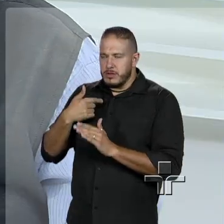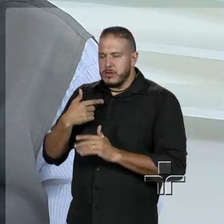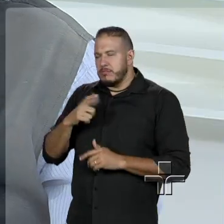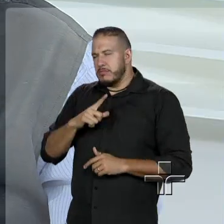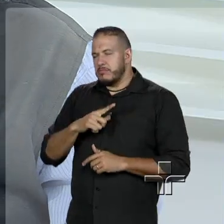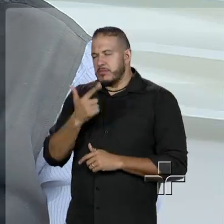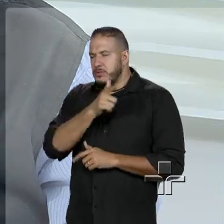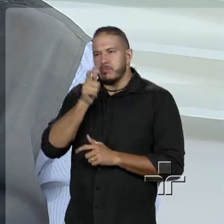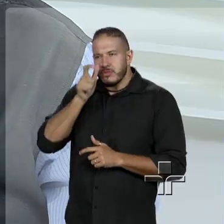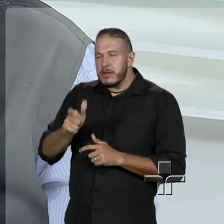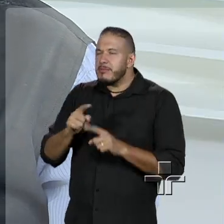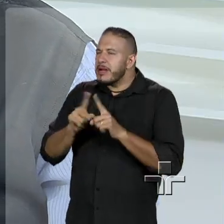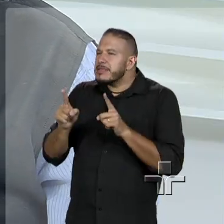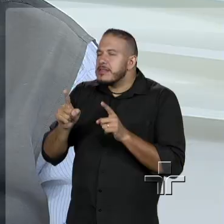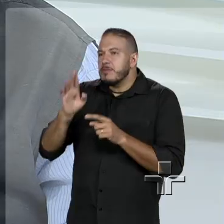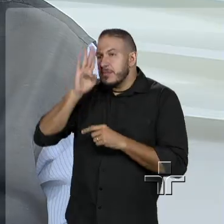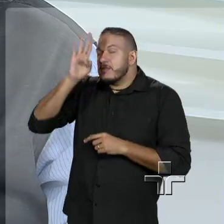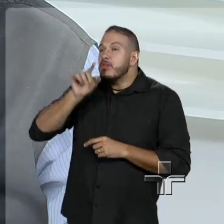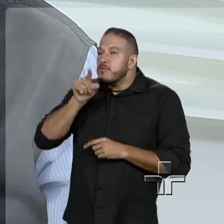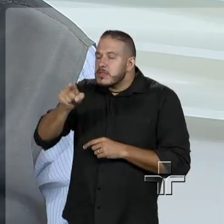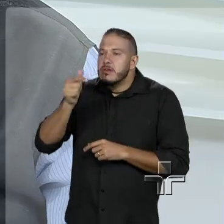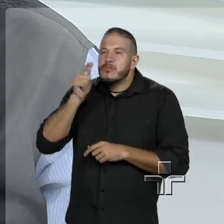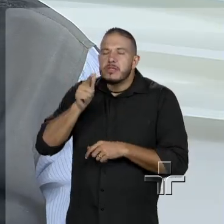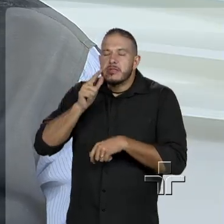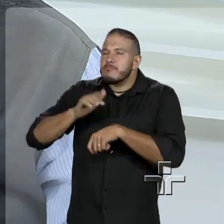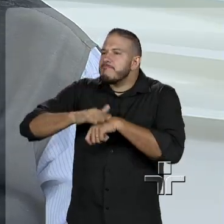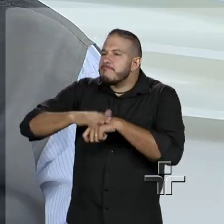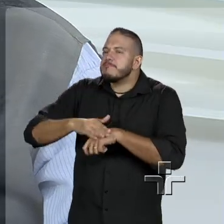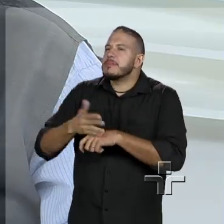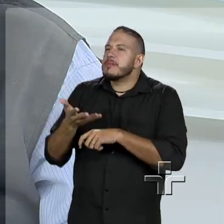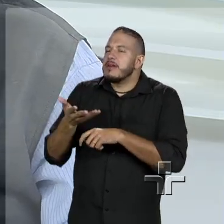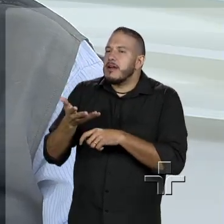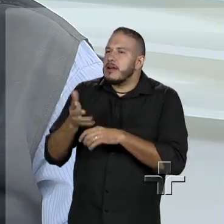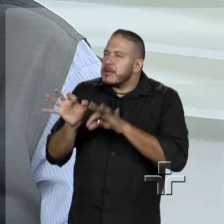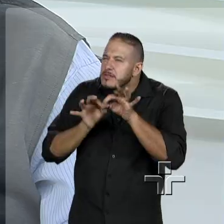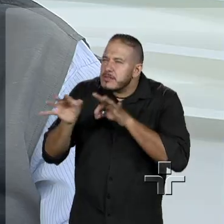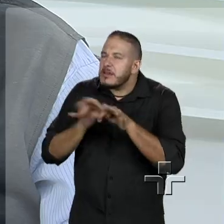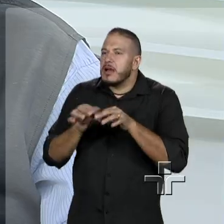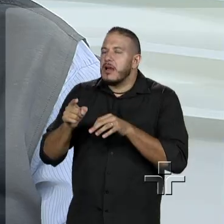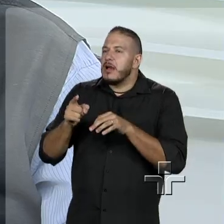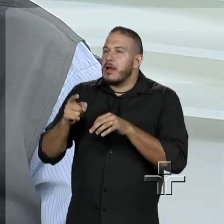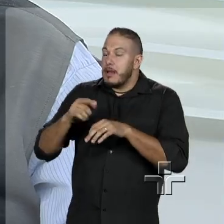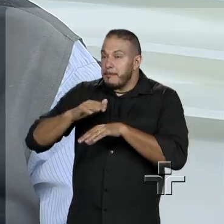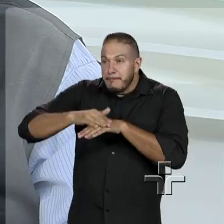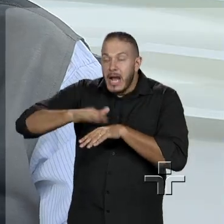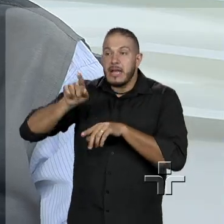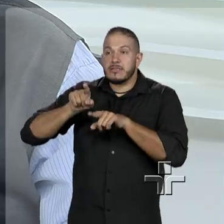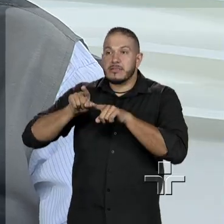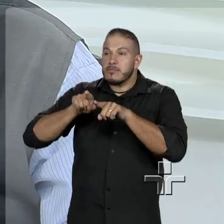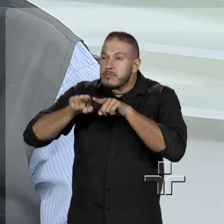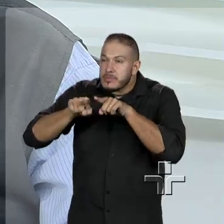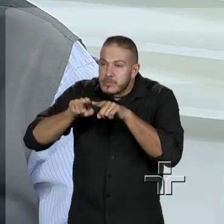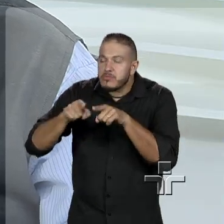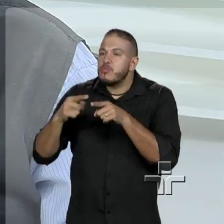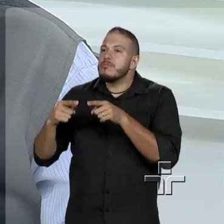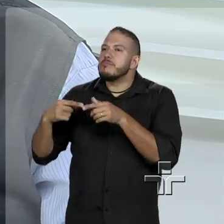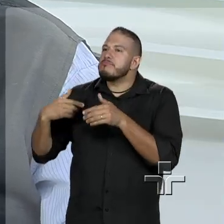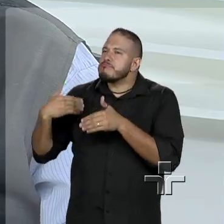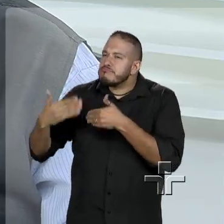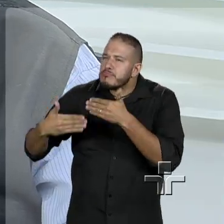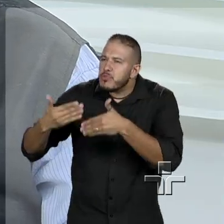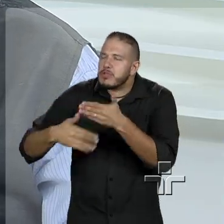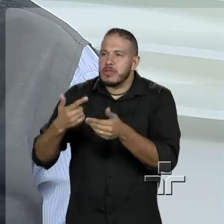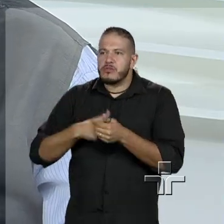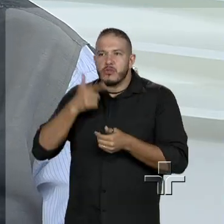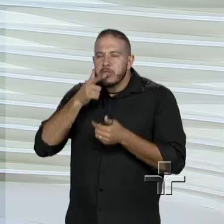ingredientes, mas é de você agilizar, você aumentar a competição no processo de concessão